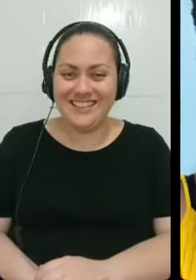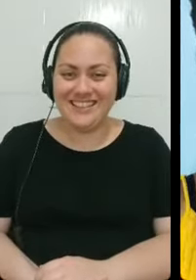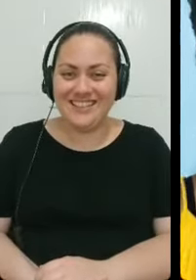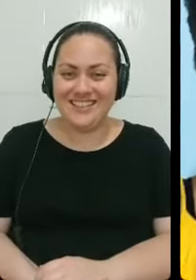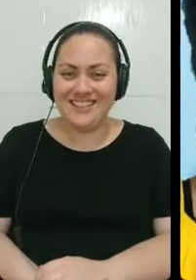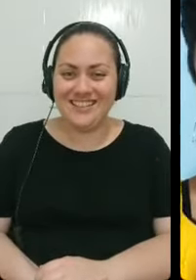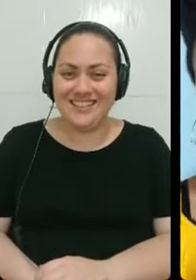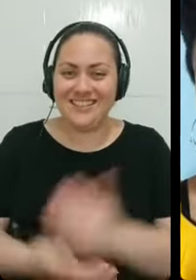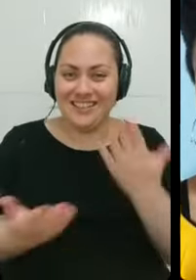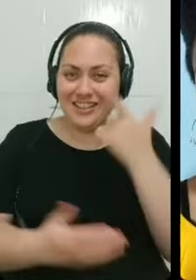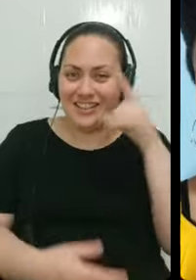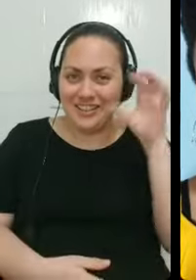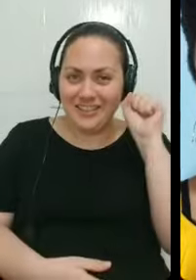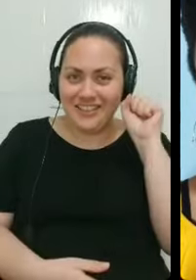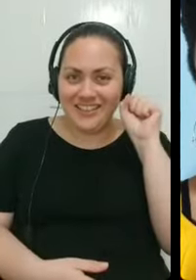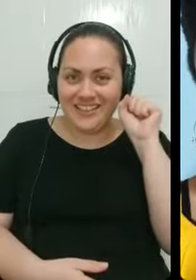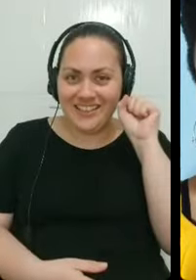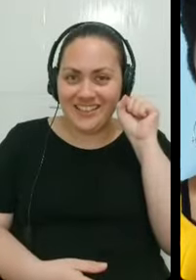Agora eu tô ouvindo?